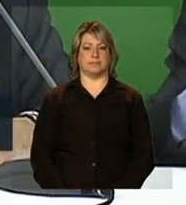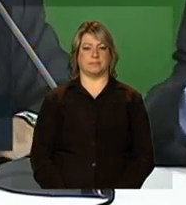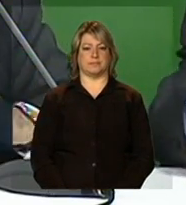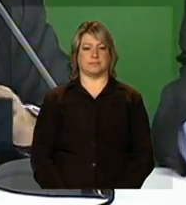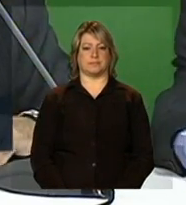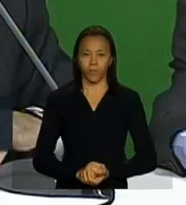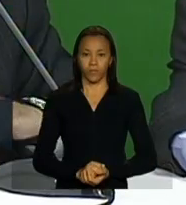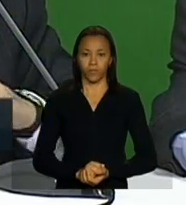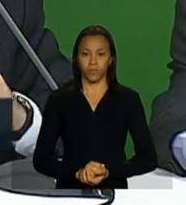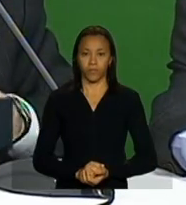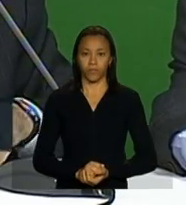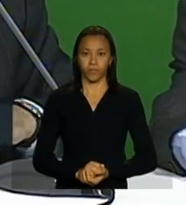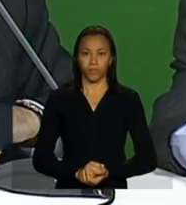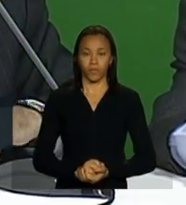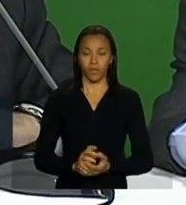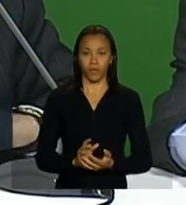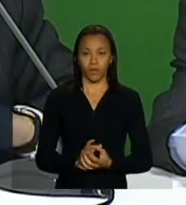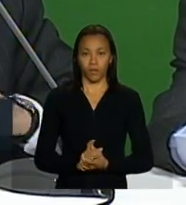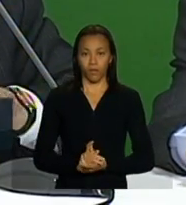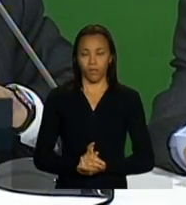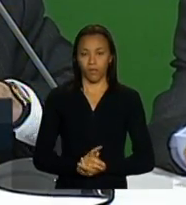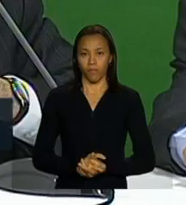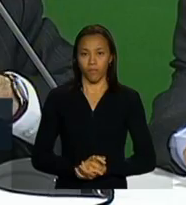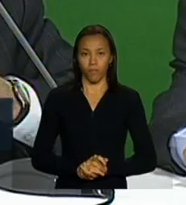Mas está aqui, né?